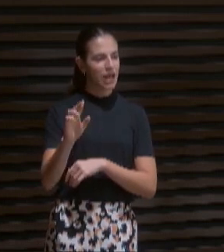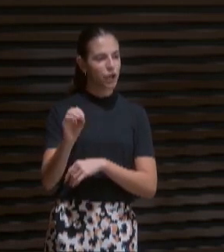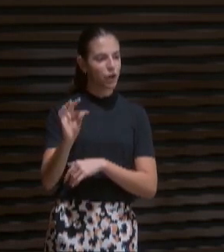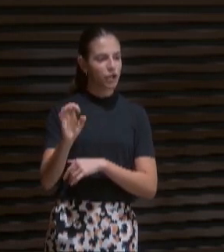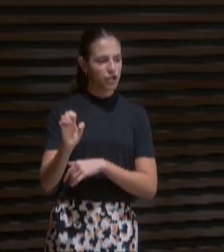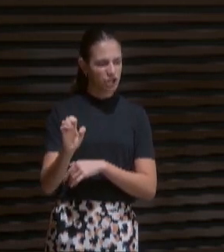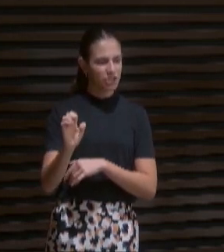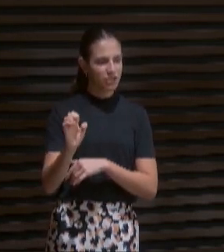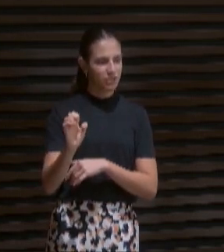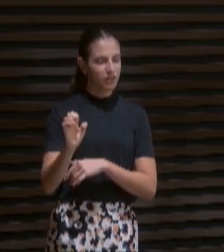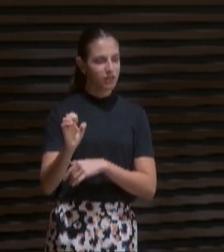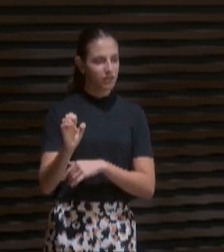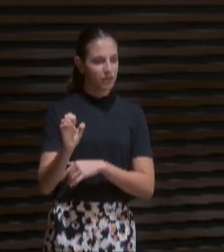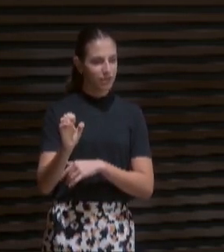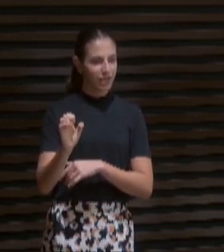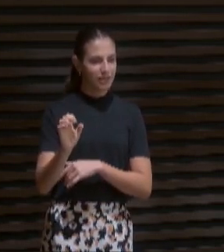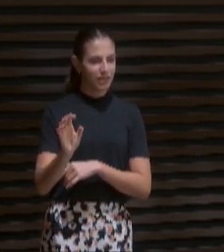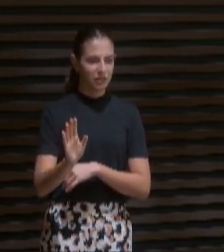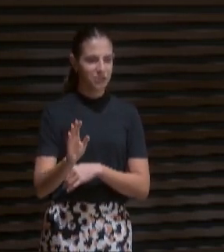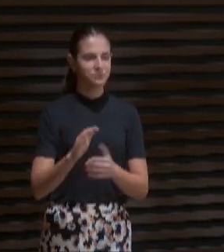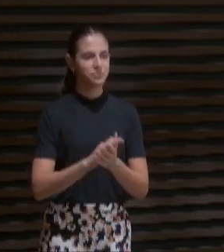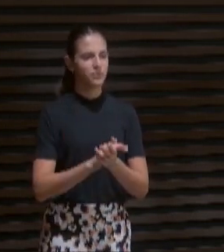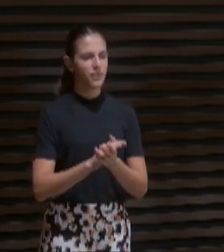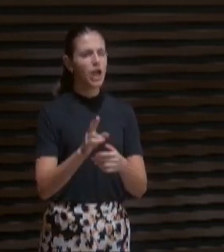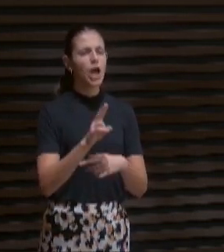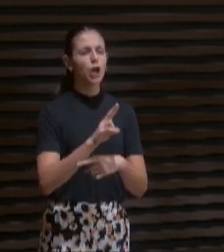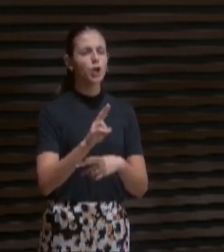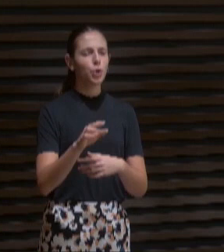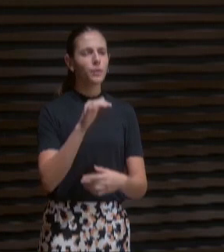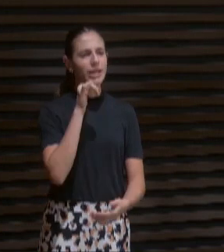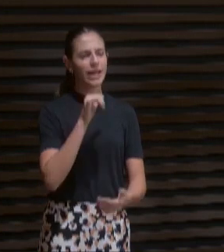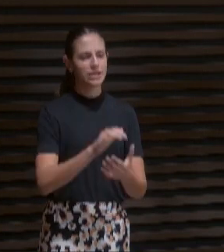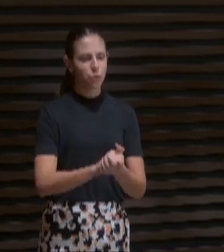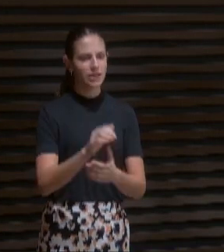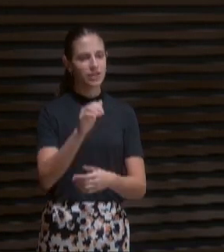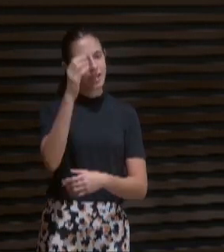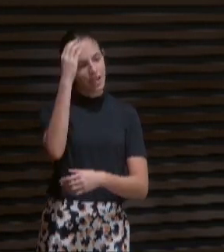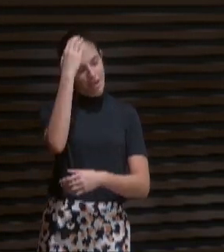Como é que chamava a esposa de Acabe?